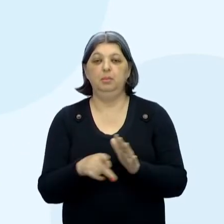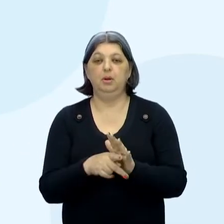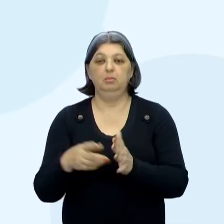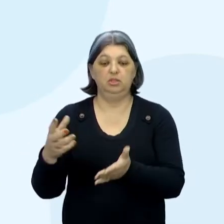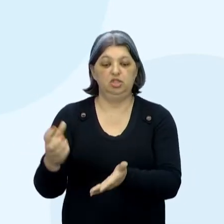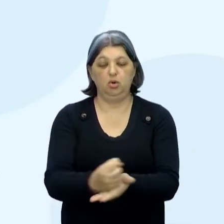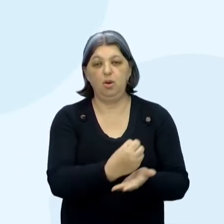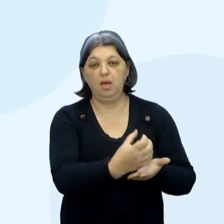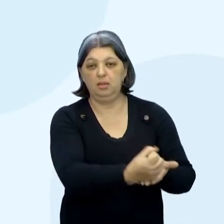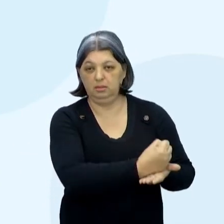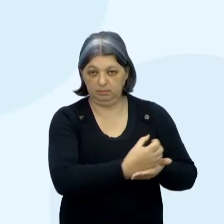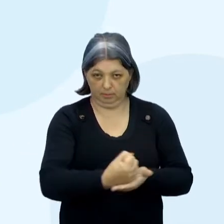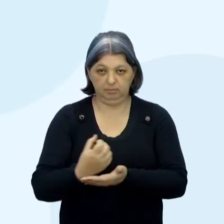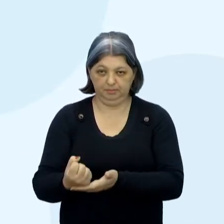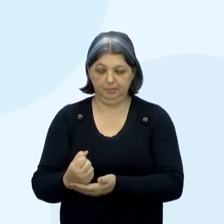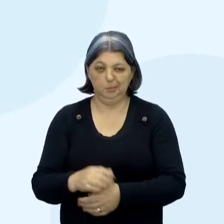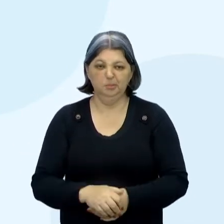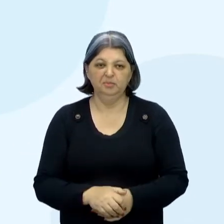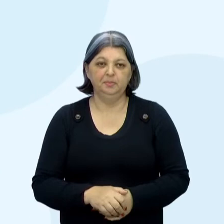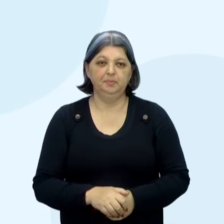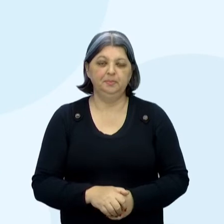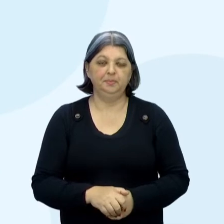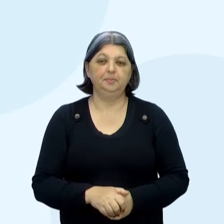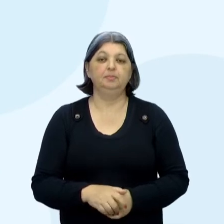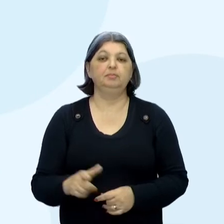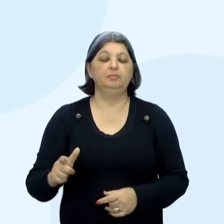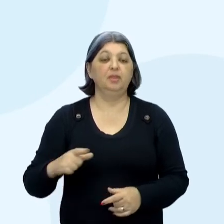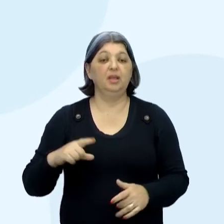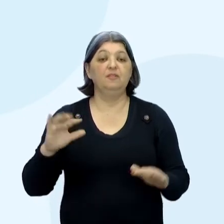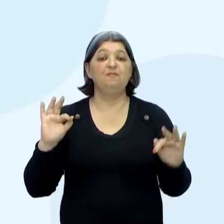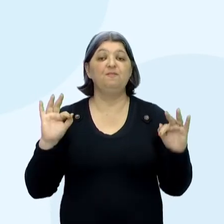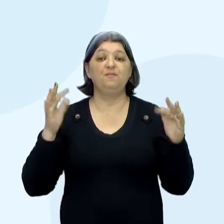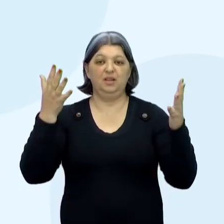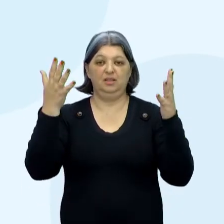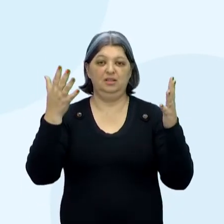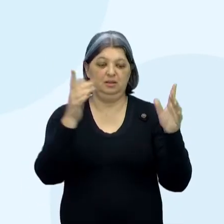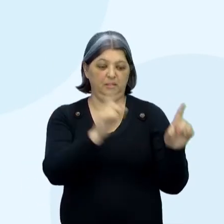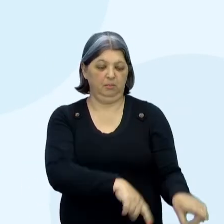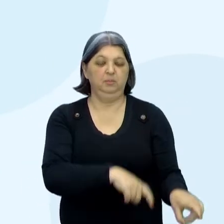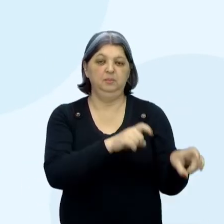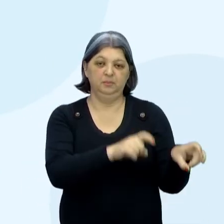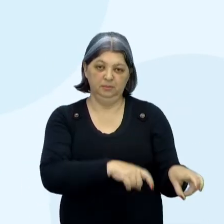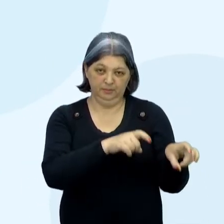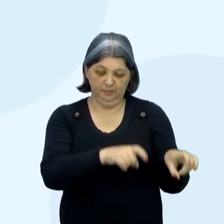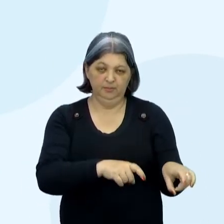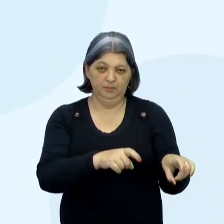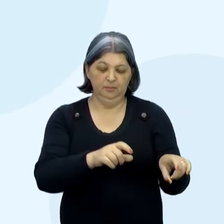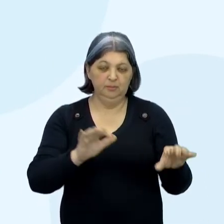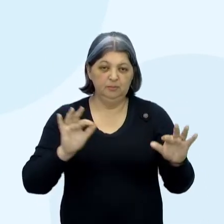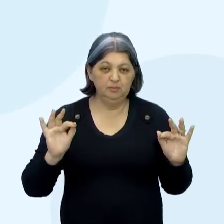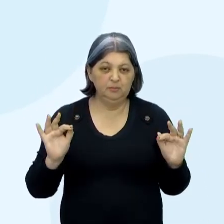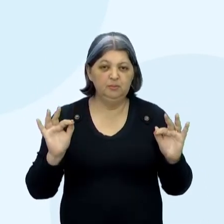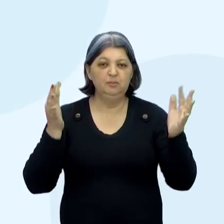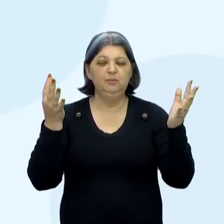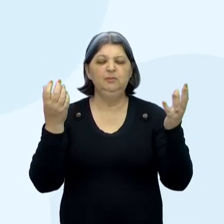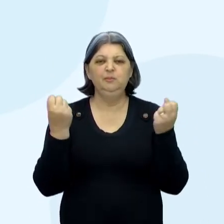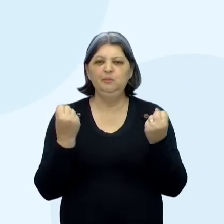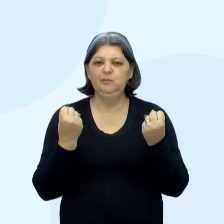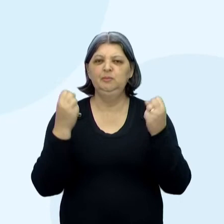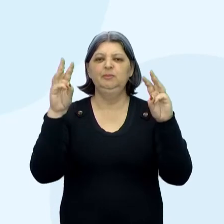colheita. Então, há festas camponesas que celebram a fartura